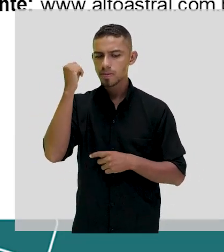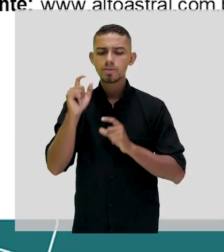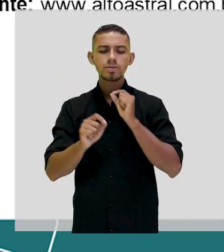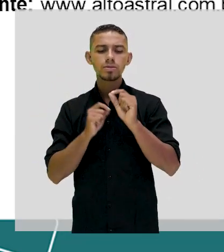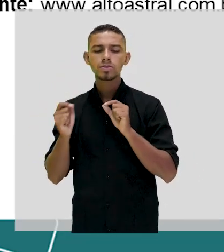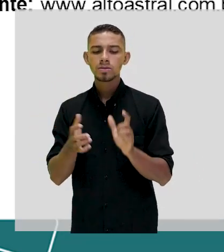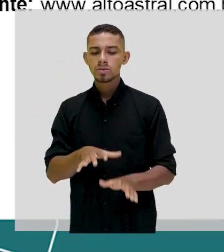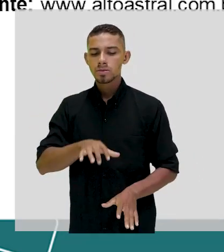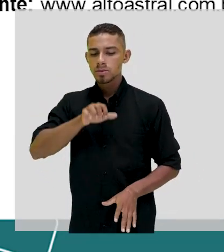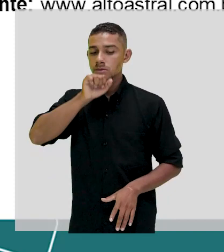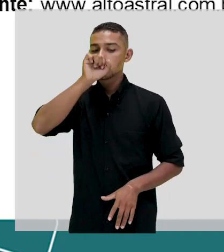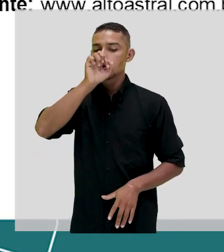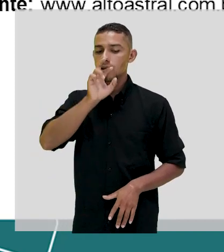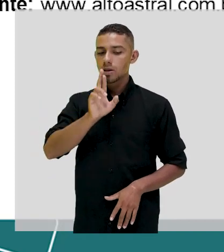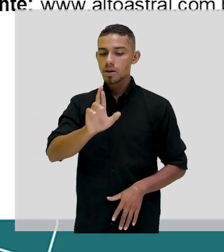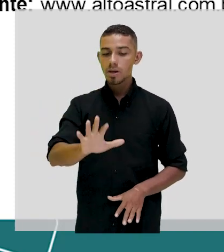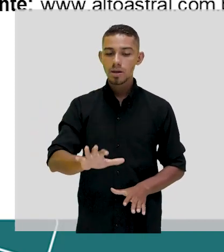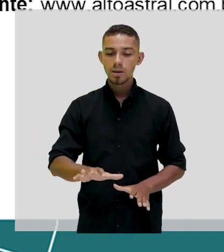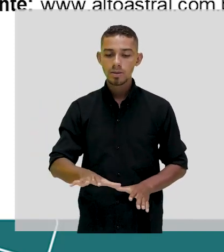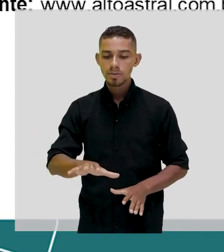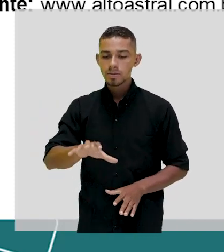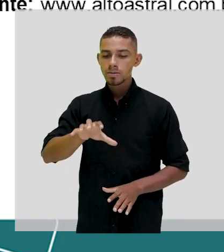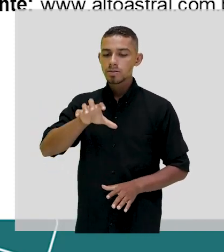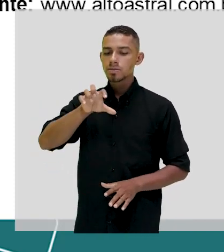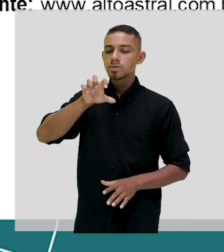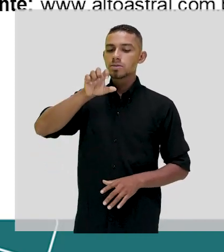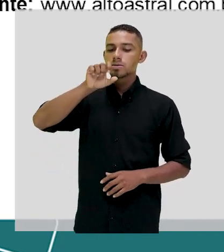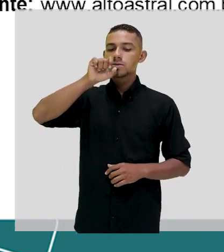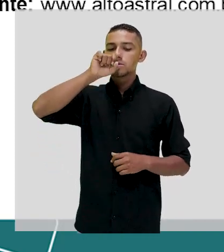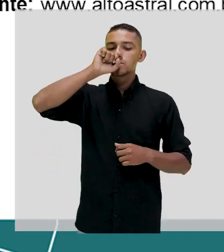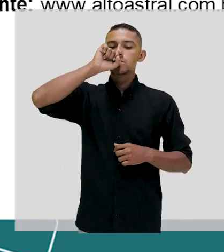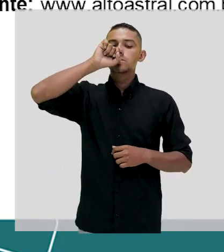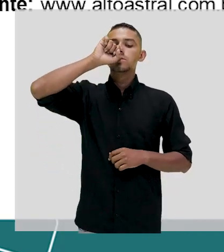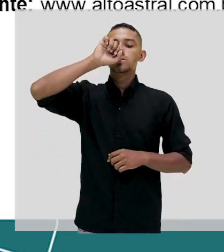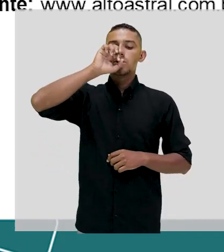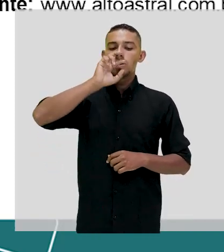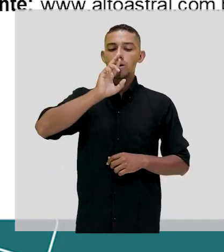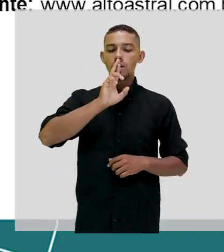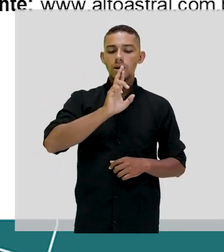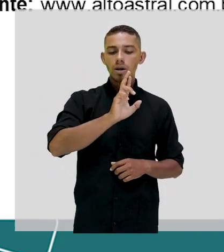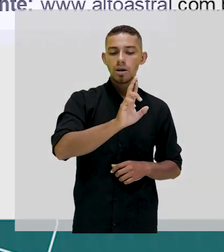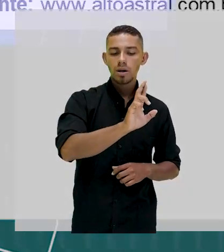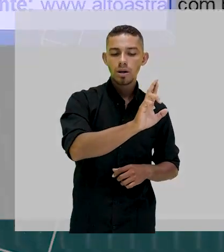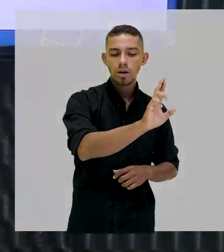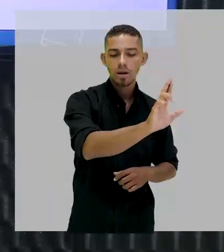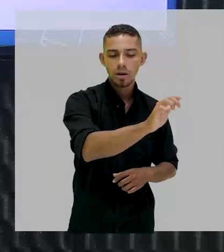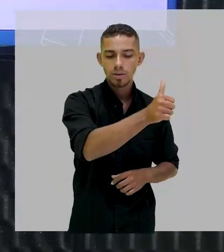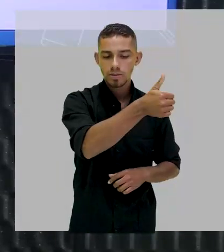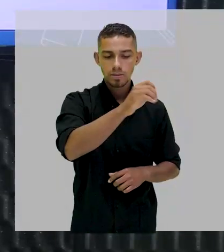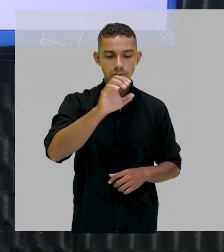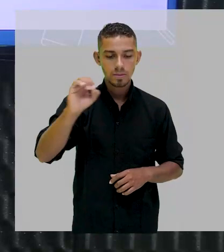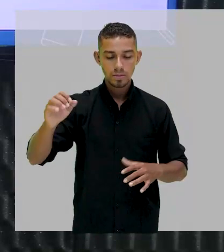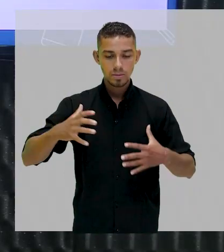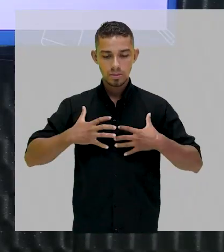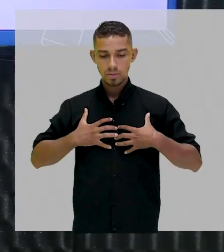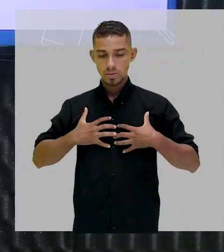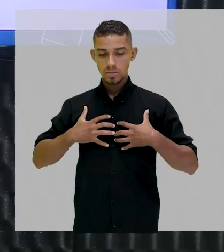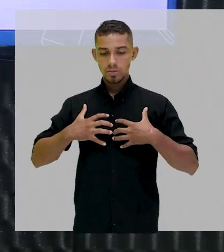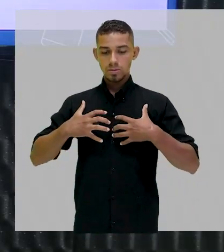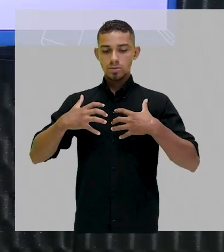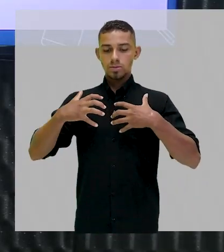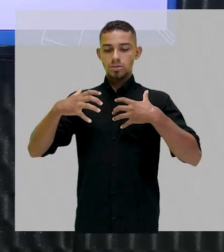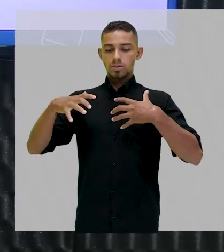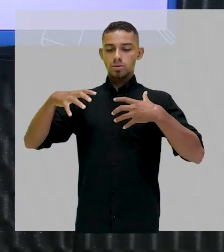caso significa inspirar e expirar completamente, esvaziando os pulmões.